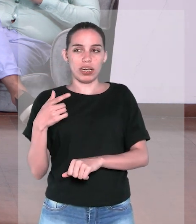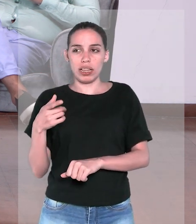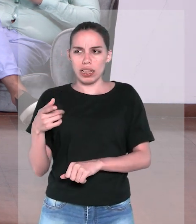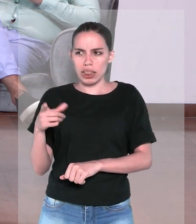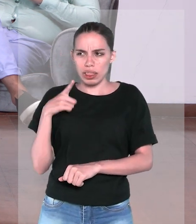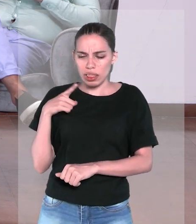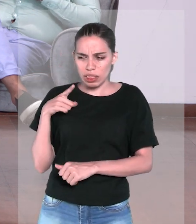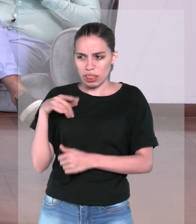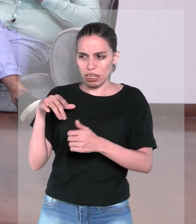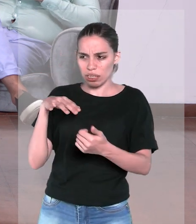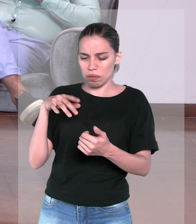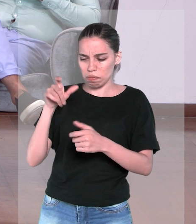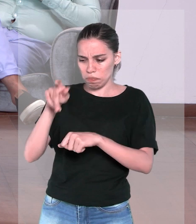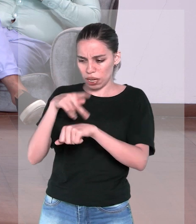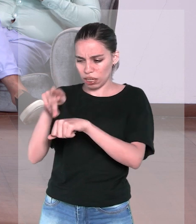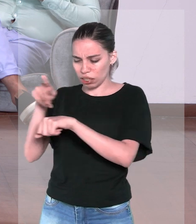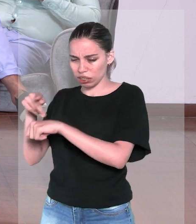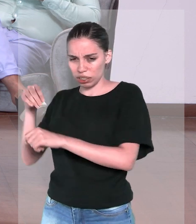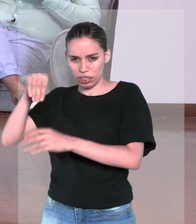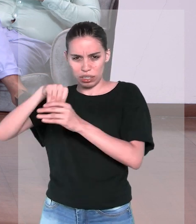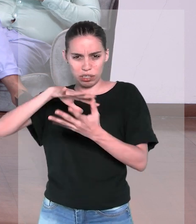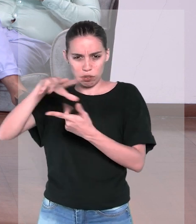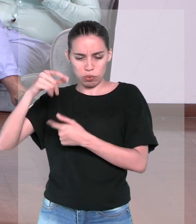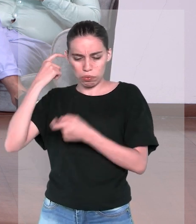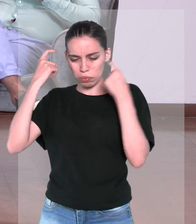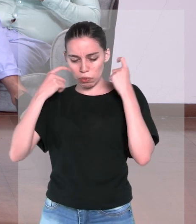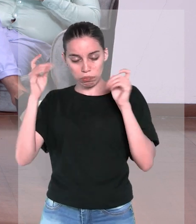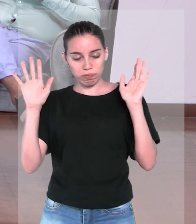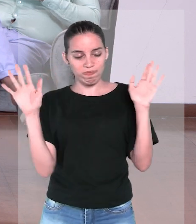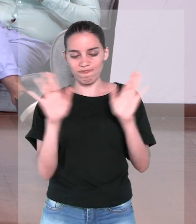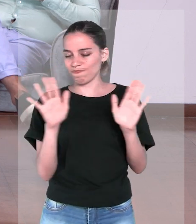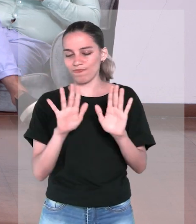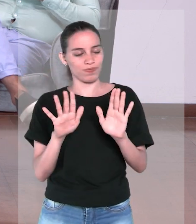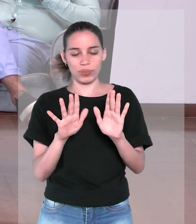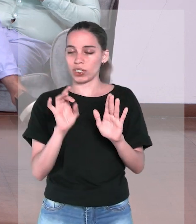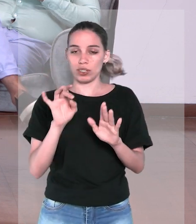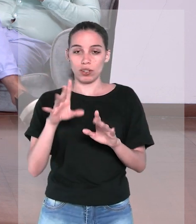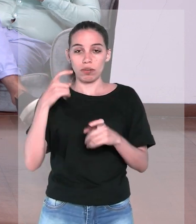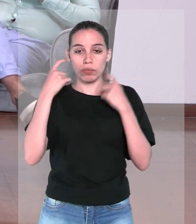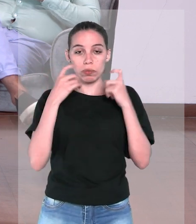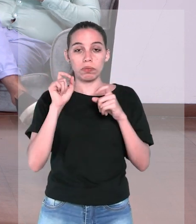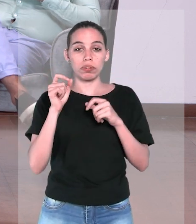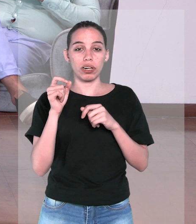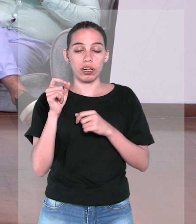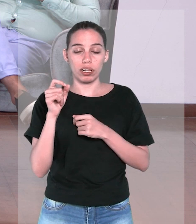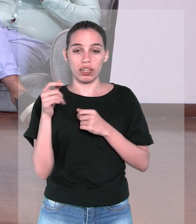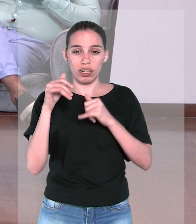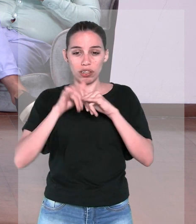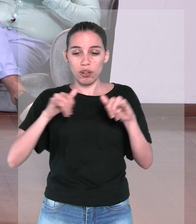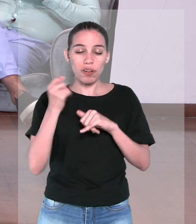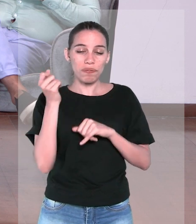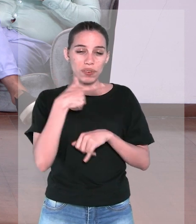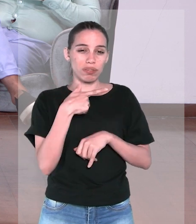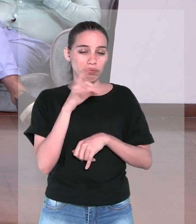colocando. Pois é. Eu concordo com você. Eu acho que as grandes empresas têm total responsabilidade no